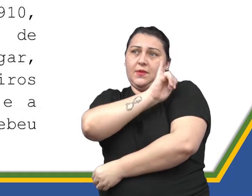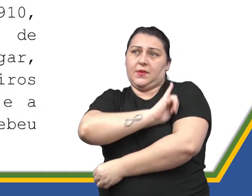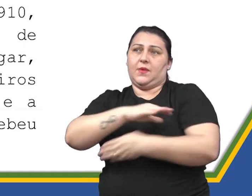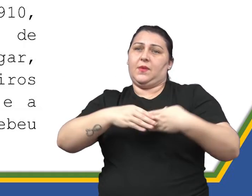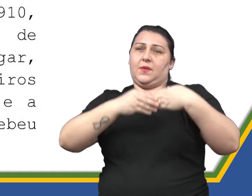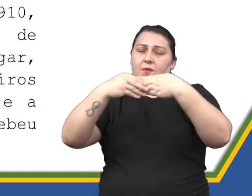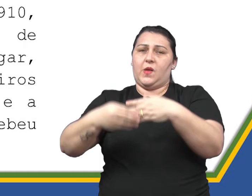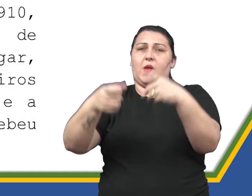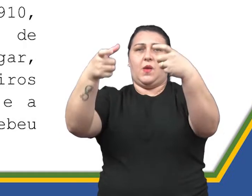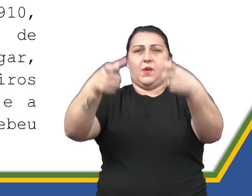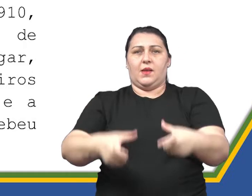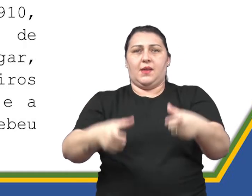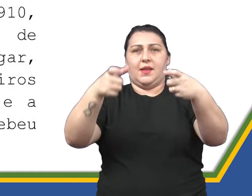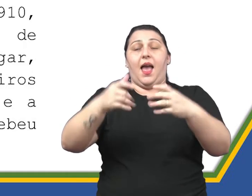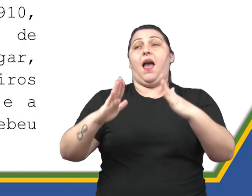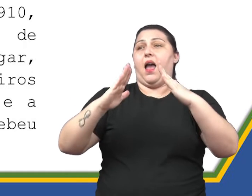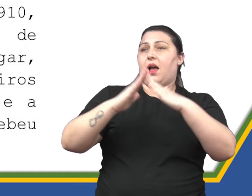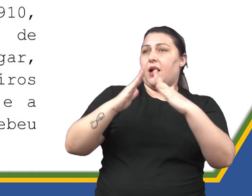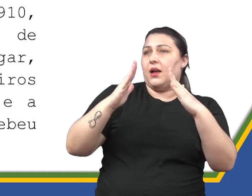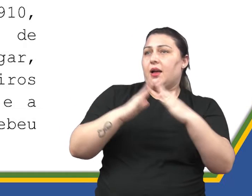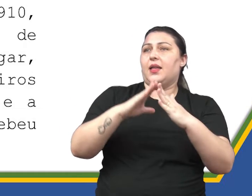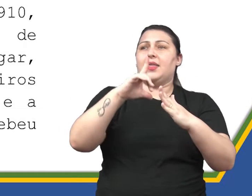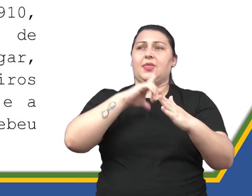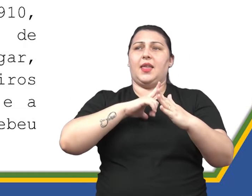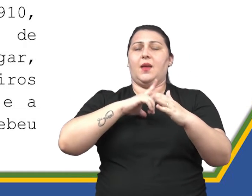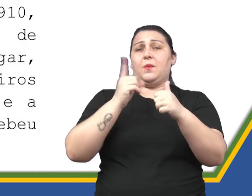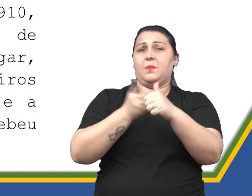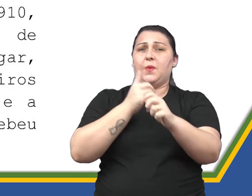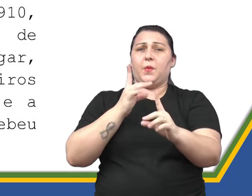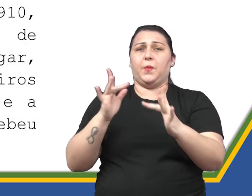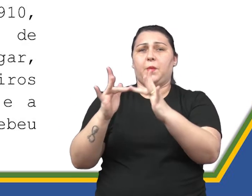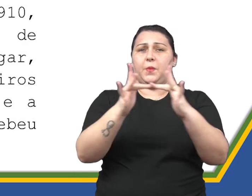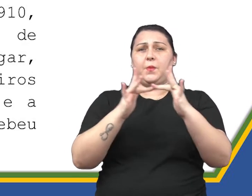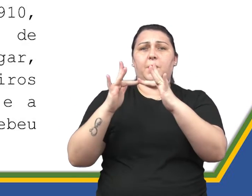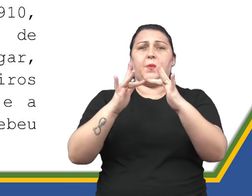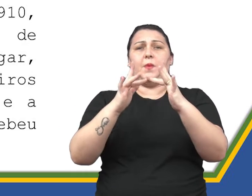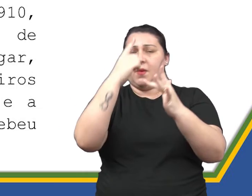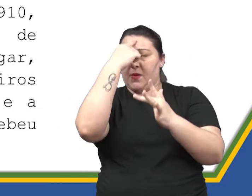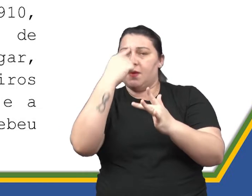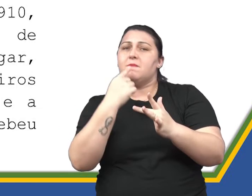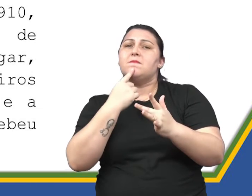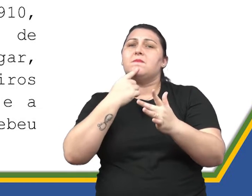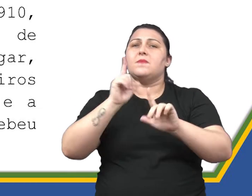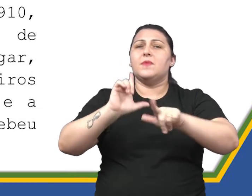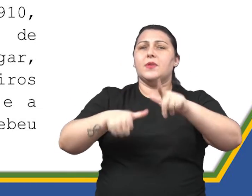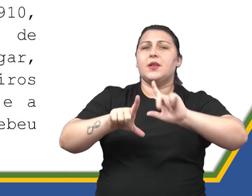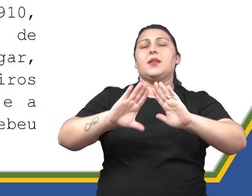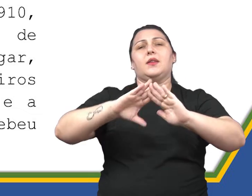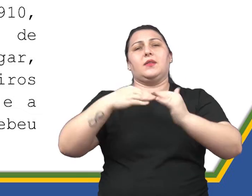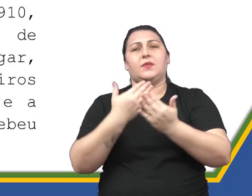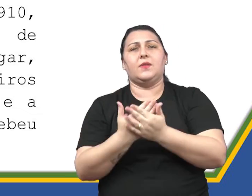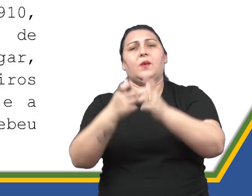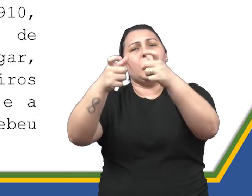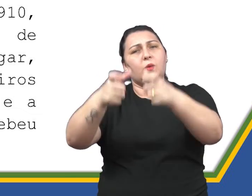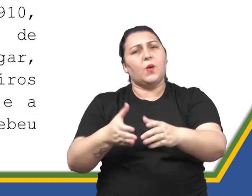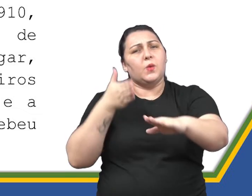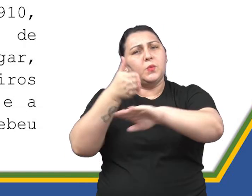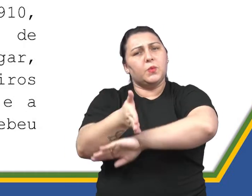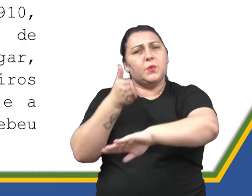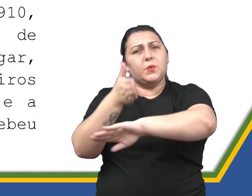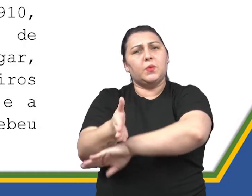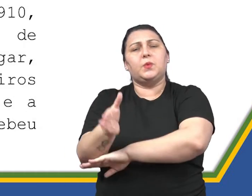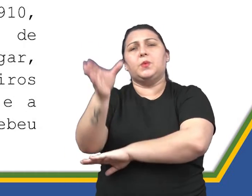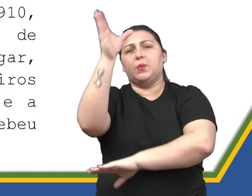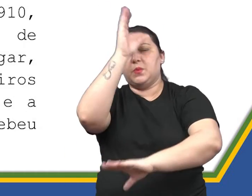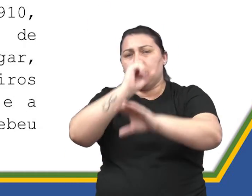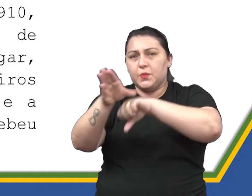como lugar a sua casa, onde teve os primeiros contatos com as gravuras e letras, e a escola, lugar onde frequentou e recebeu